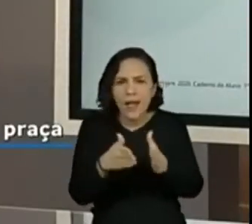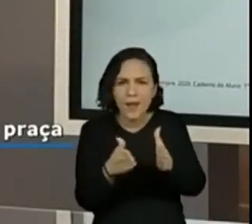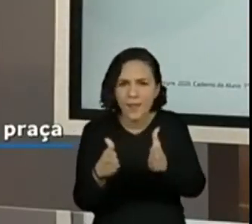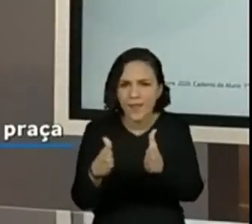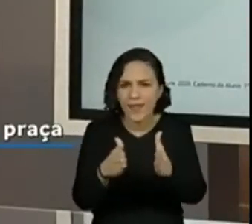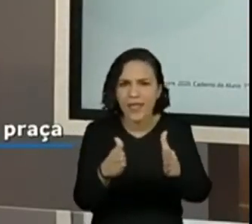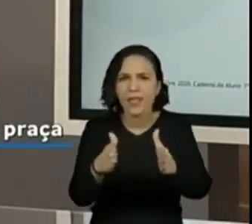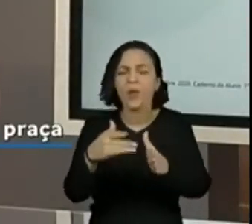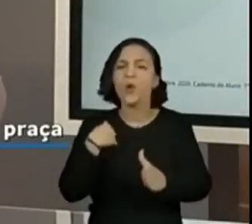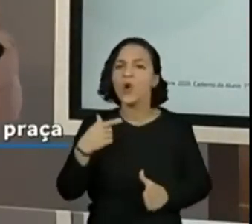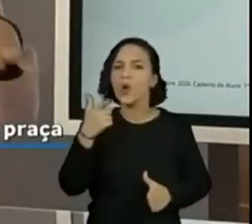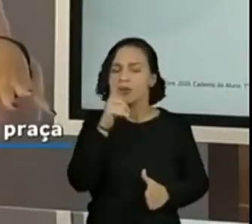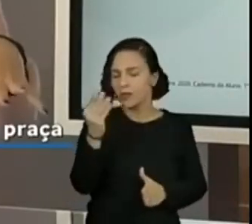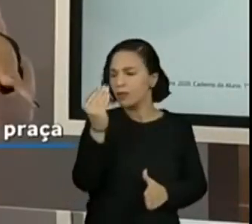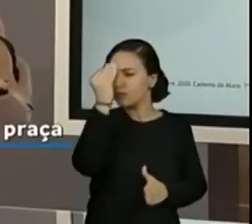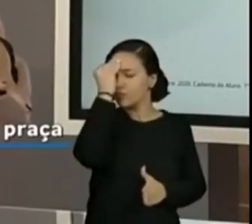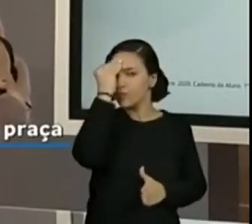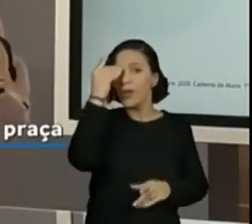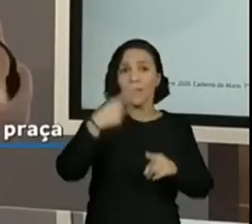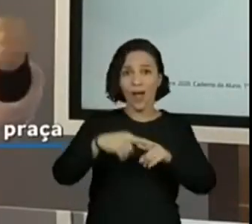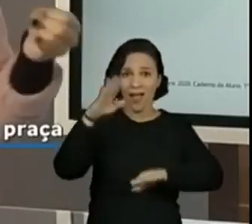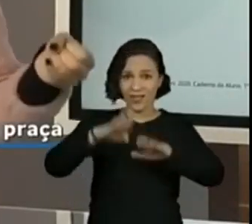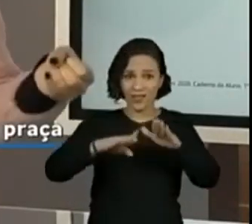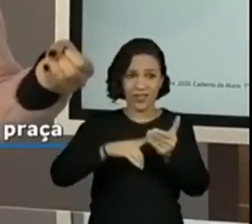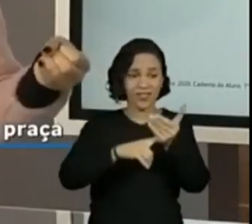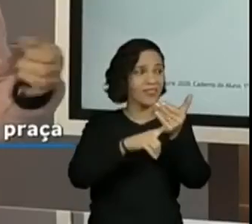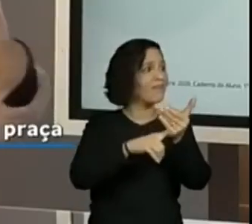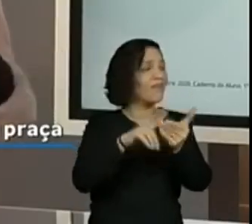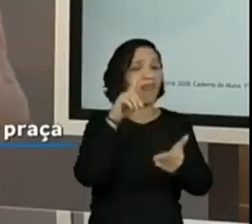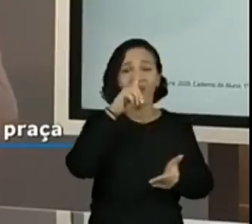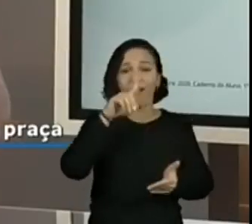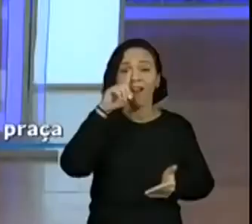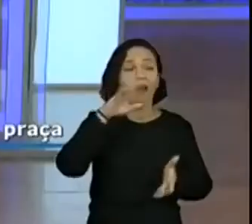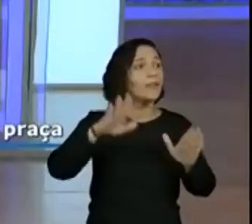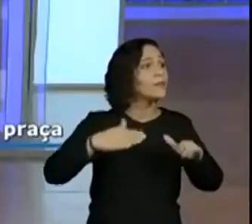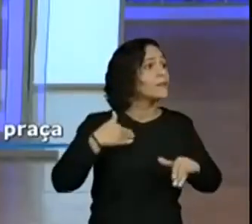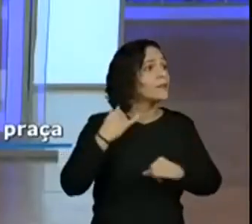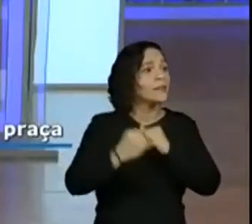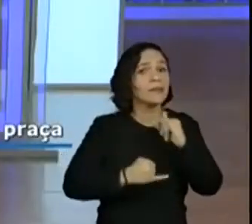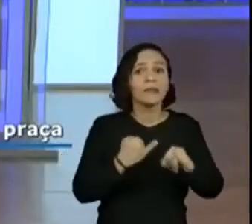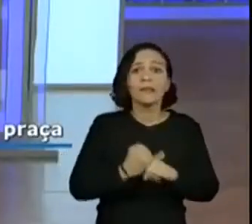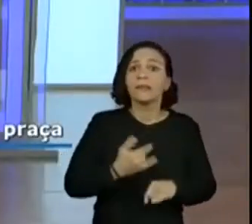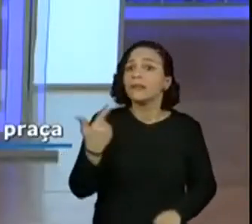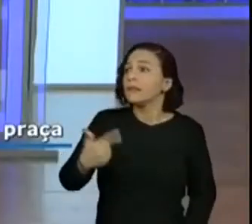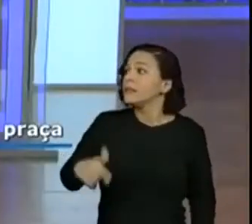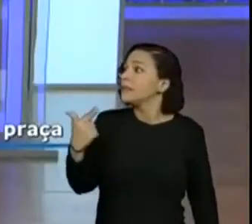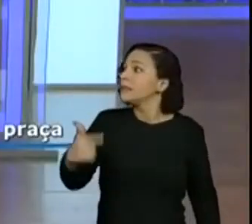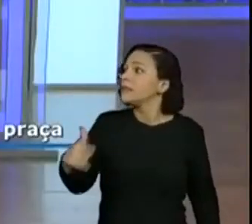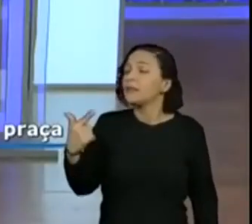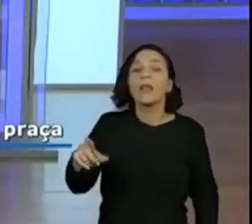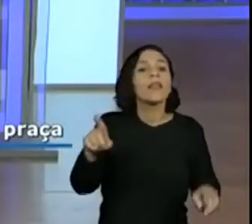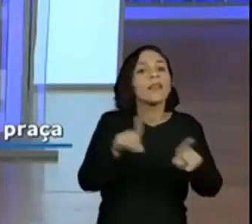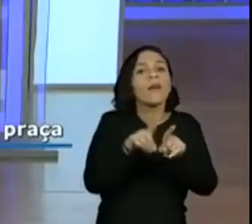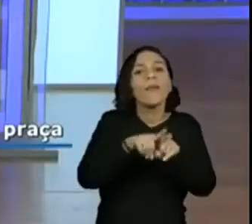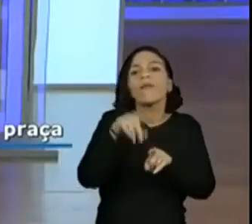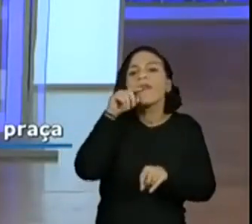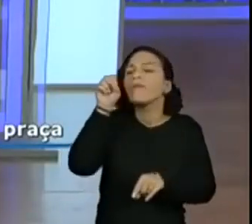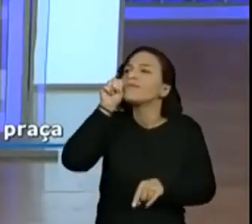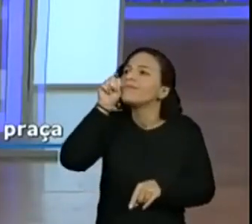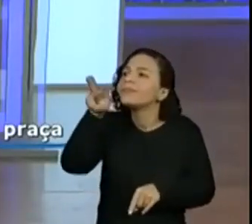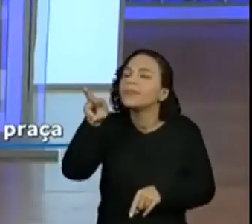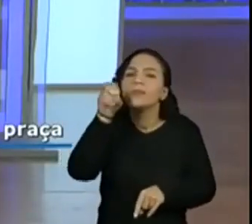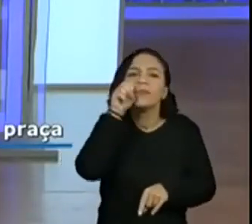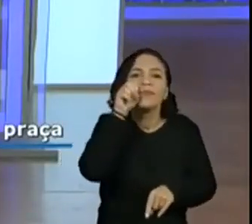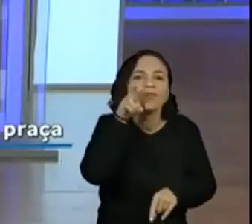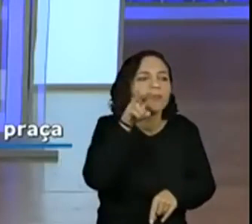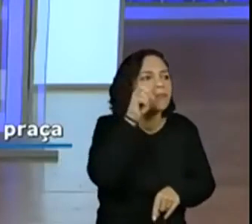falha. E aí você pode ficar no meio do caminho ali sem internet, sem... não é isso? Ler as placas, né, professora? Ler as... Olha isso, só que